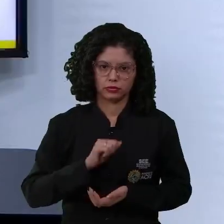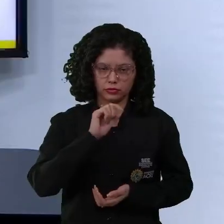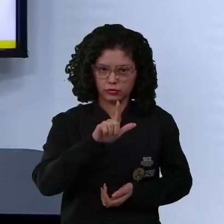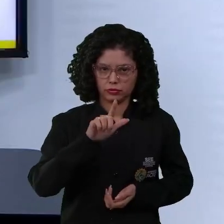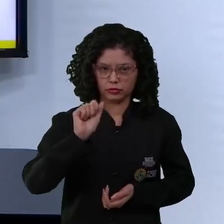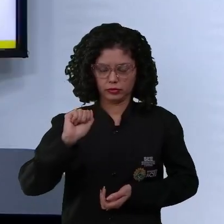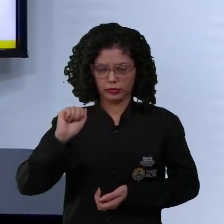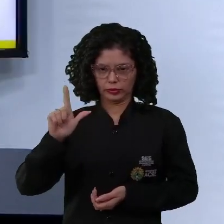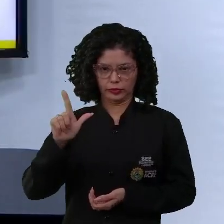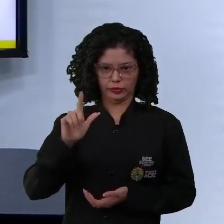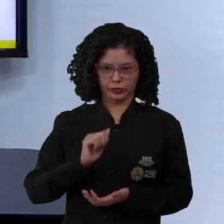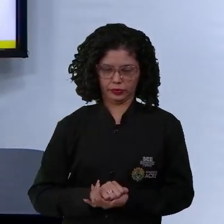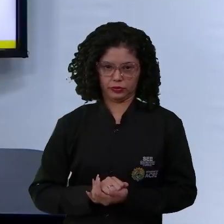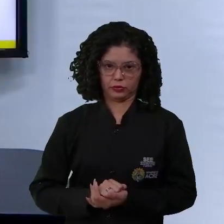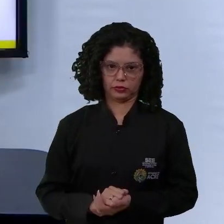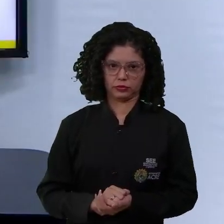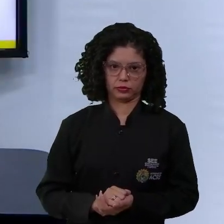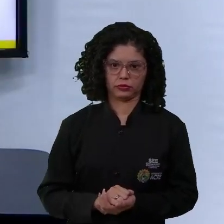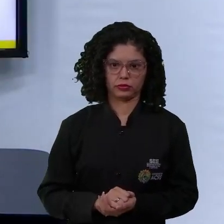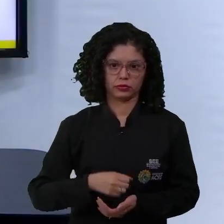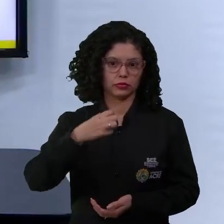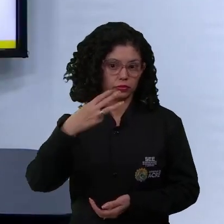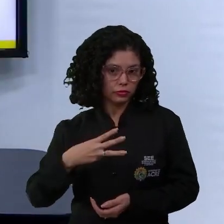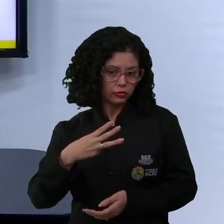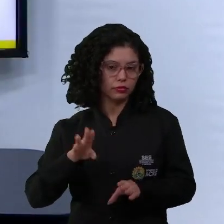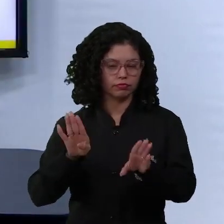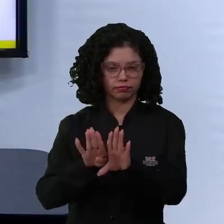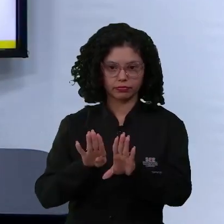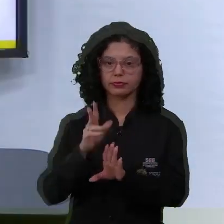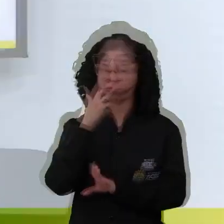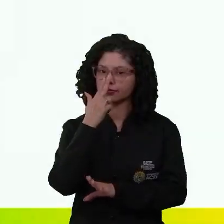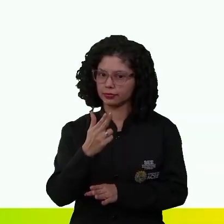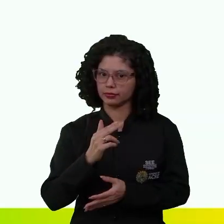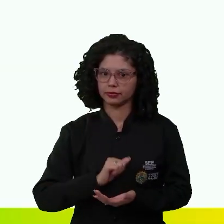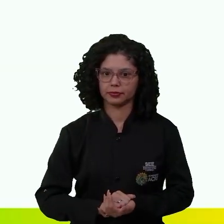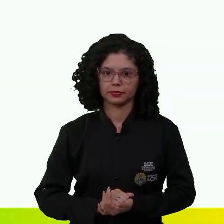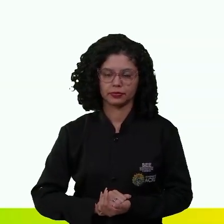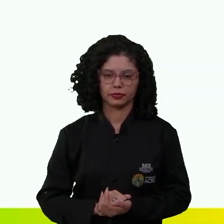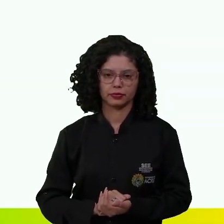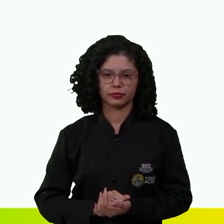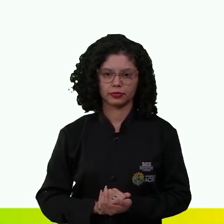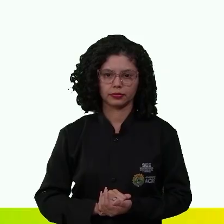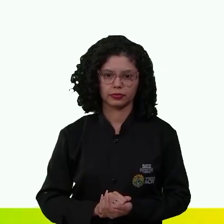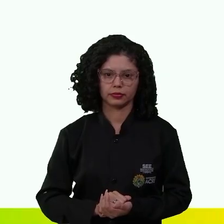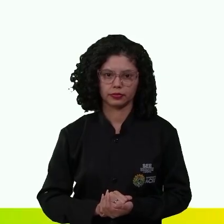ângulo, lado. Vamos para o terceiro caso de semelhança. Vamos lá.